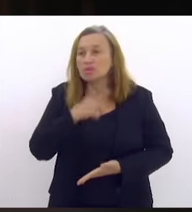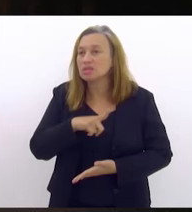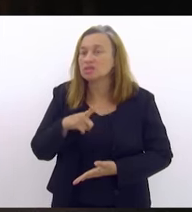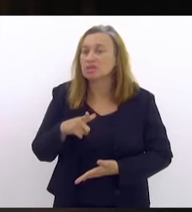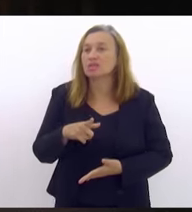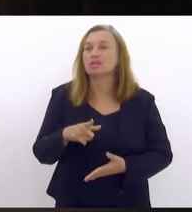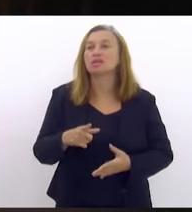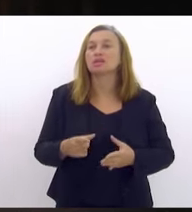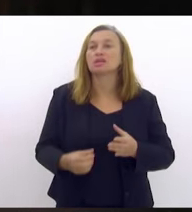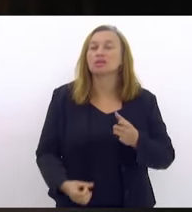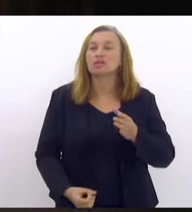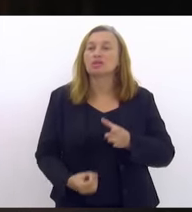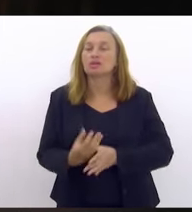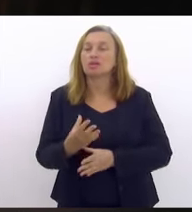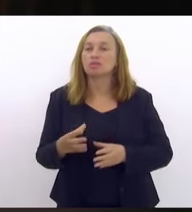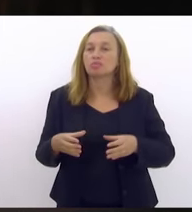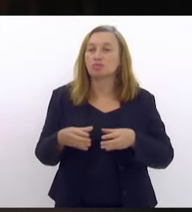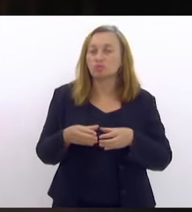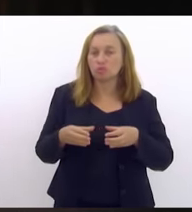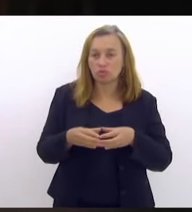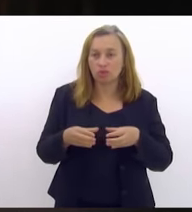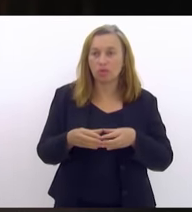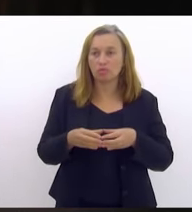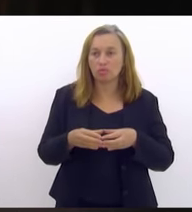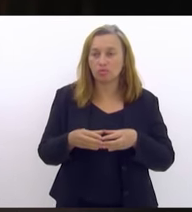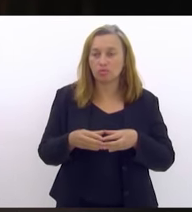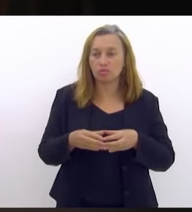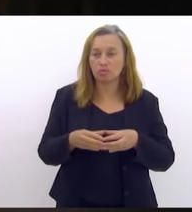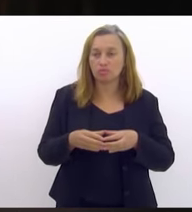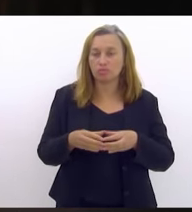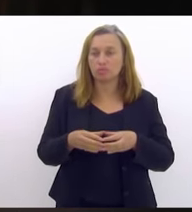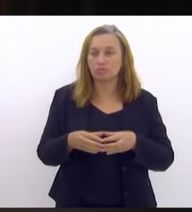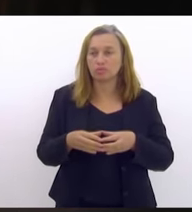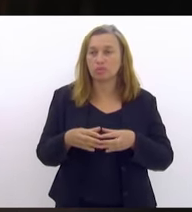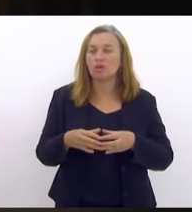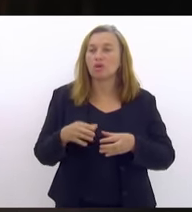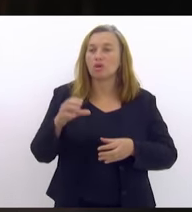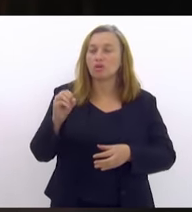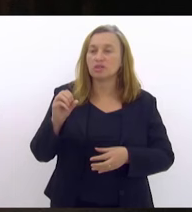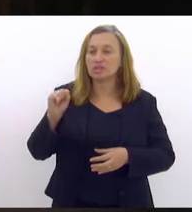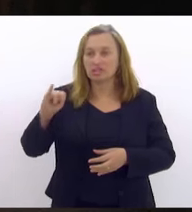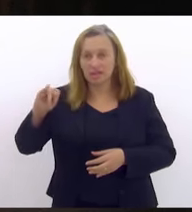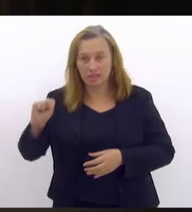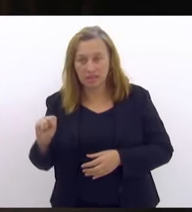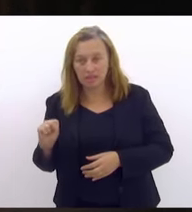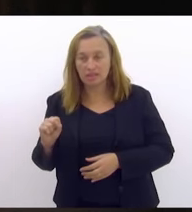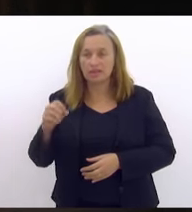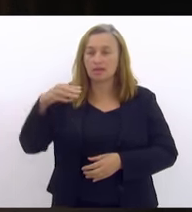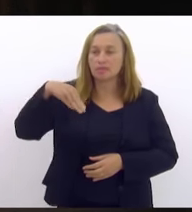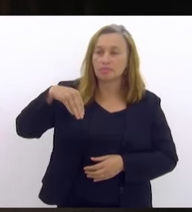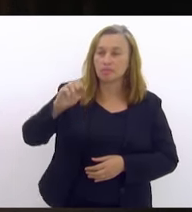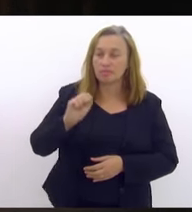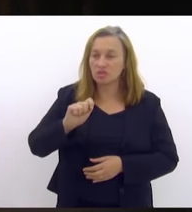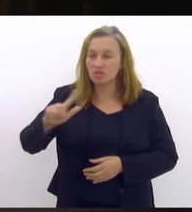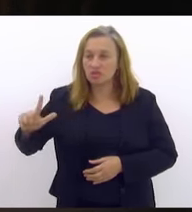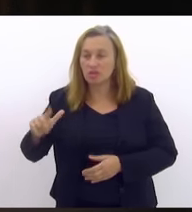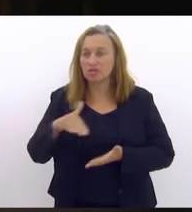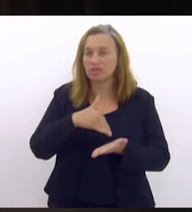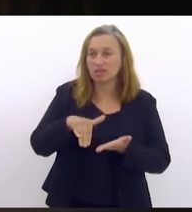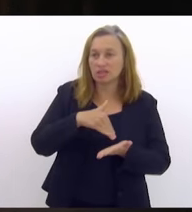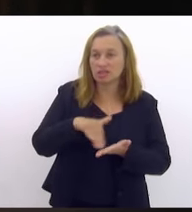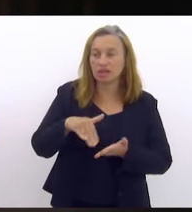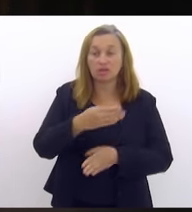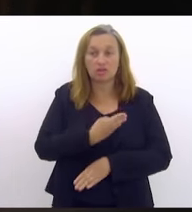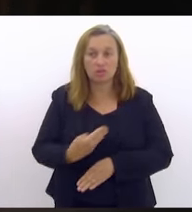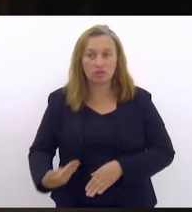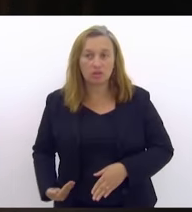um exército. Meu amigo Azé está ali. Meu amigo Michel, secretário de governo,